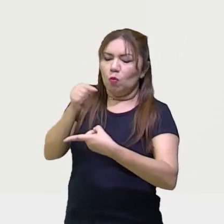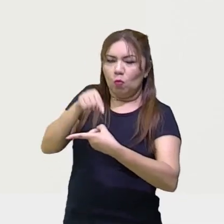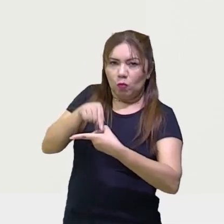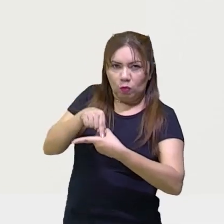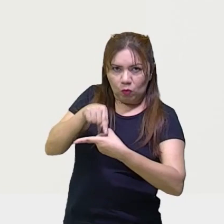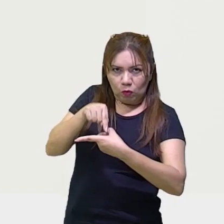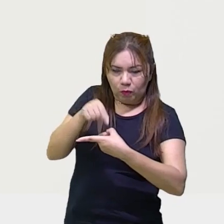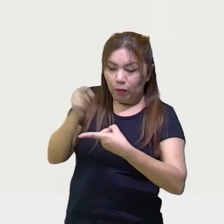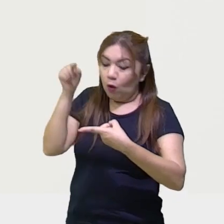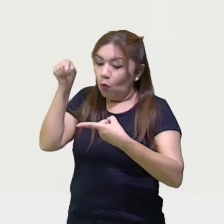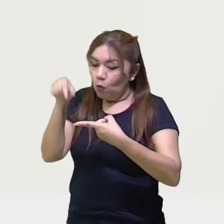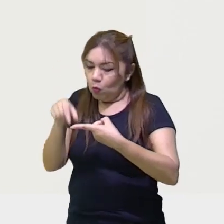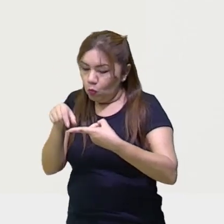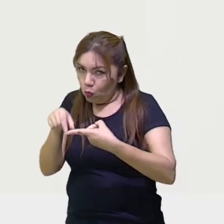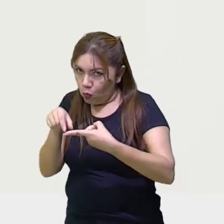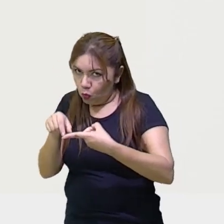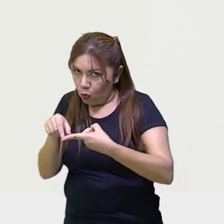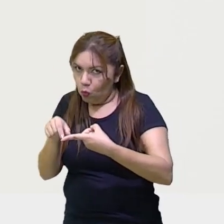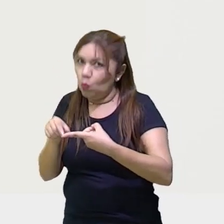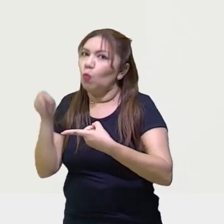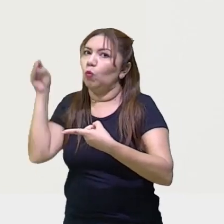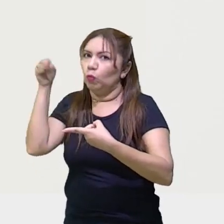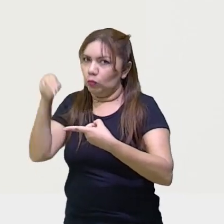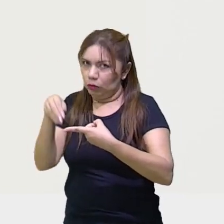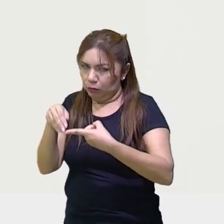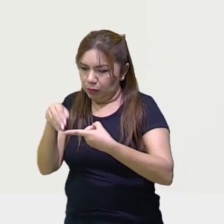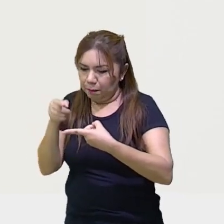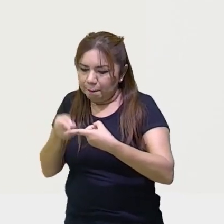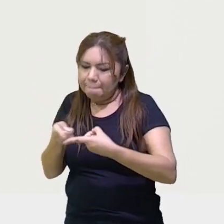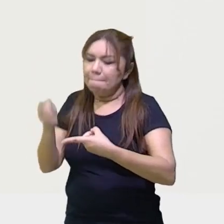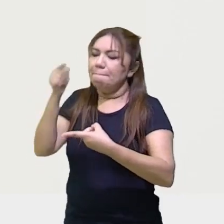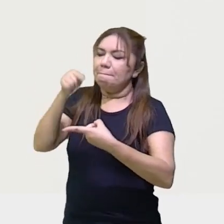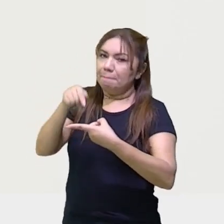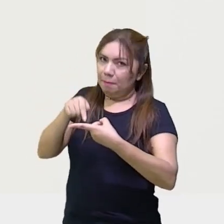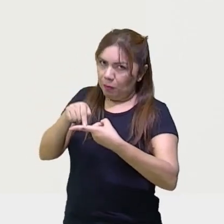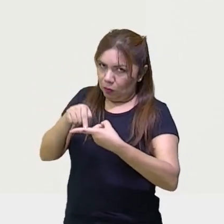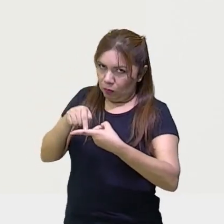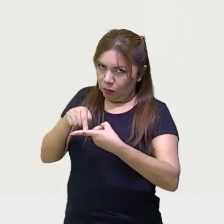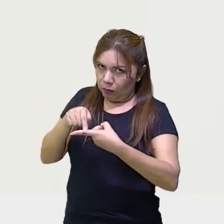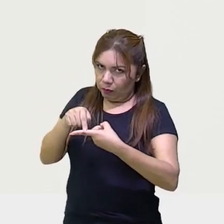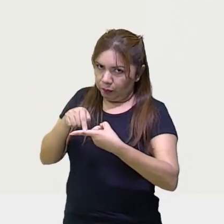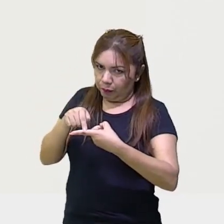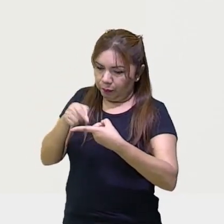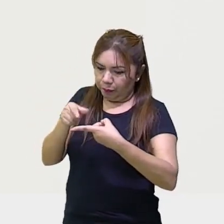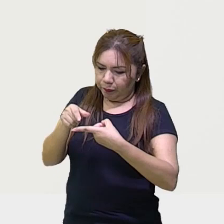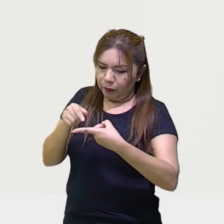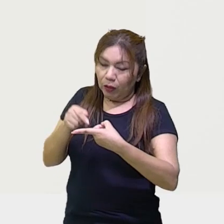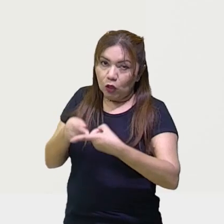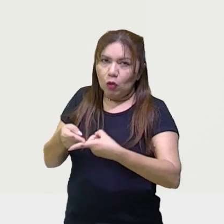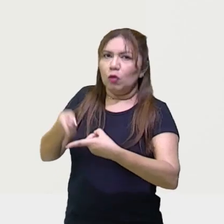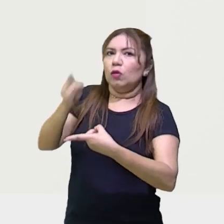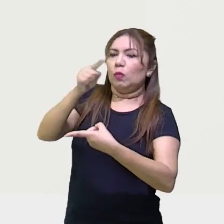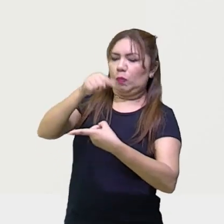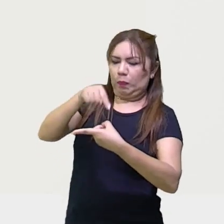Repetindo. Última oxítona, penúltima paroxítona